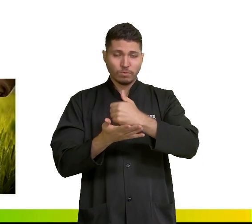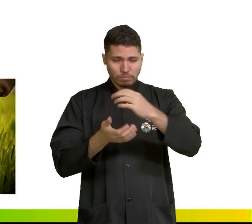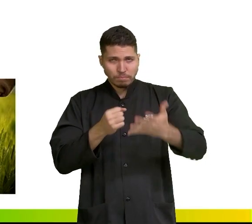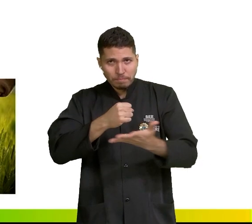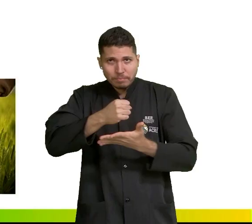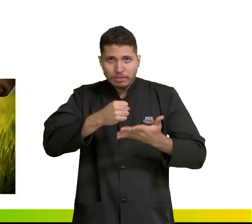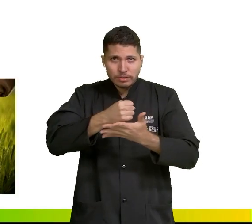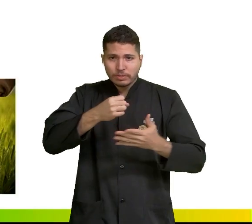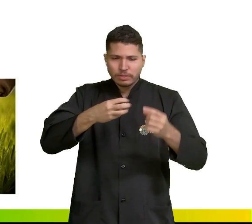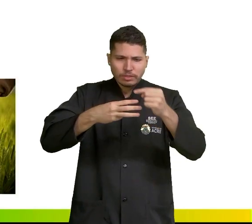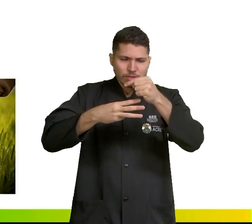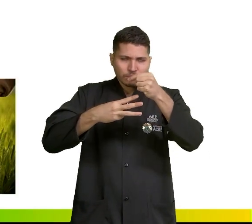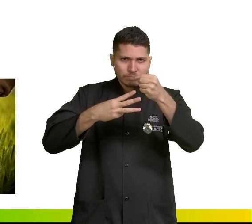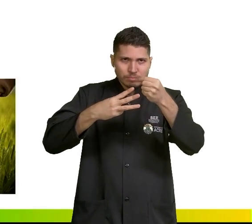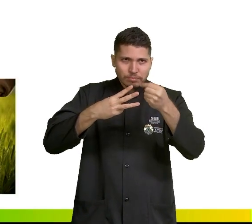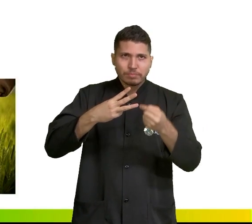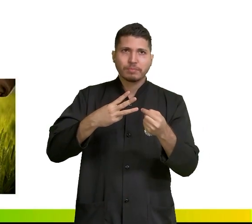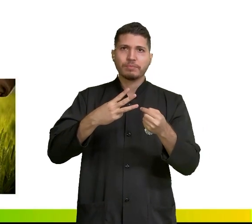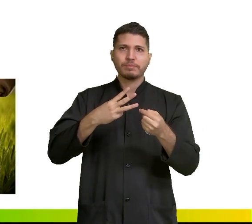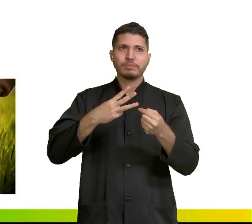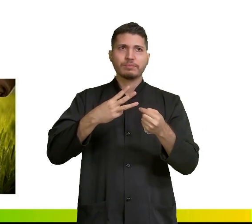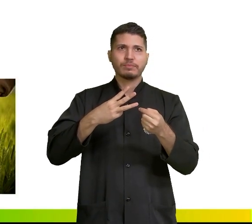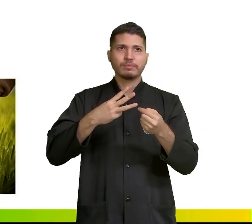E também a gente pode